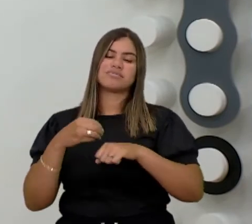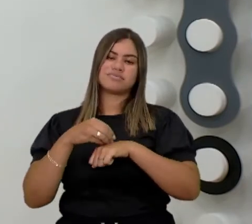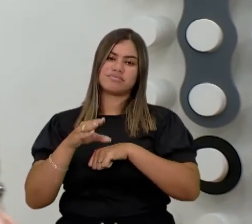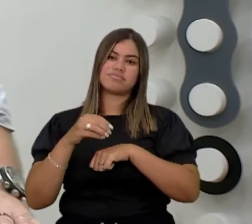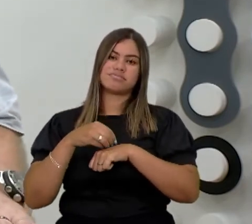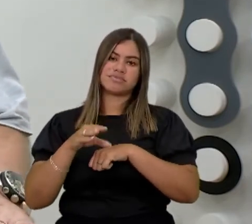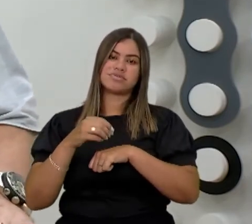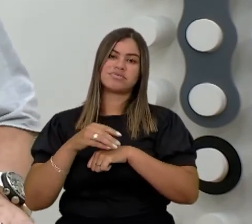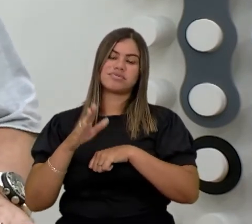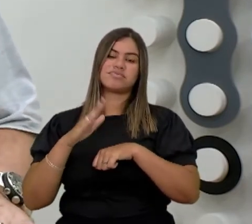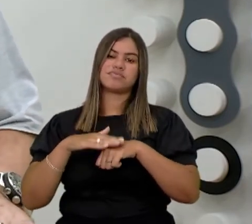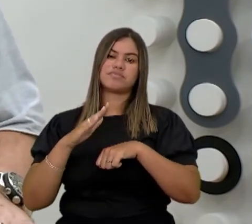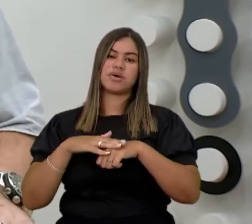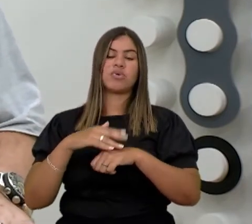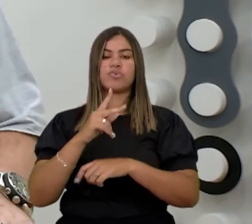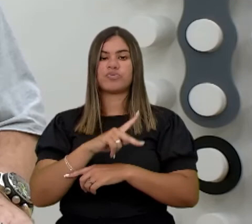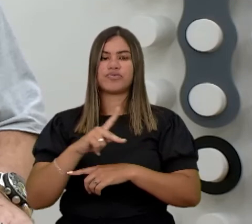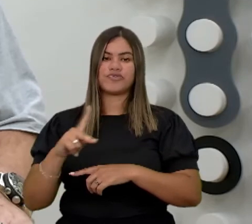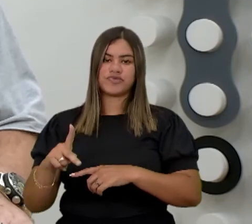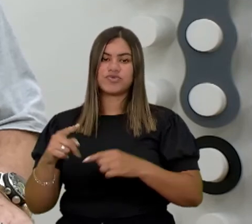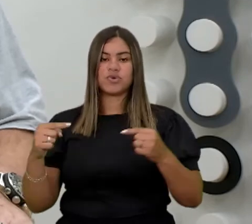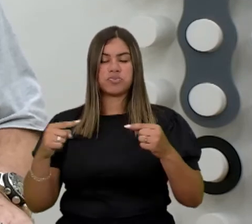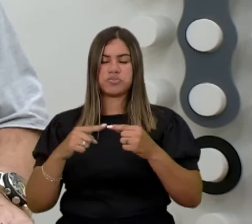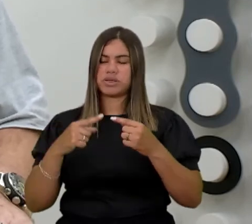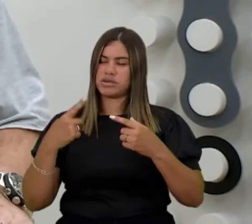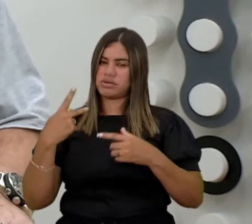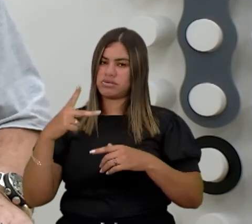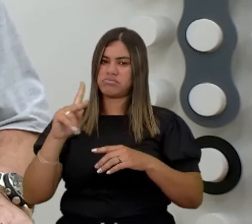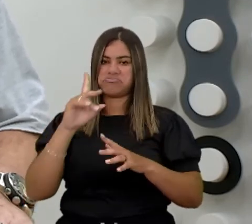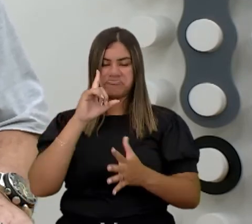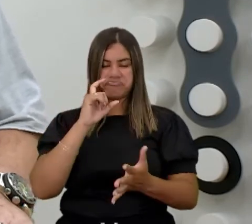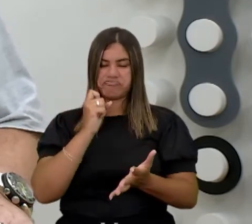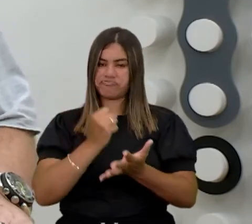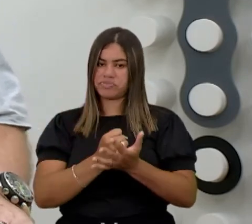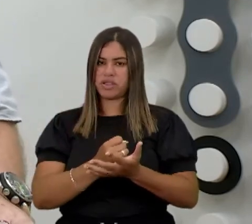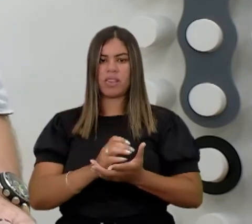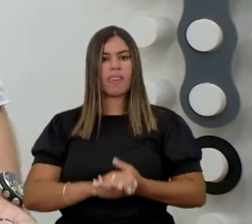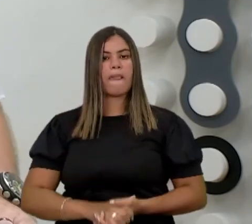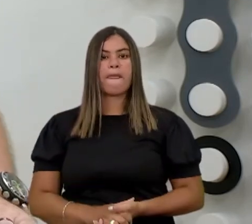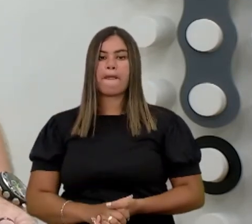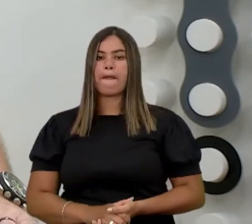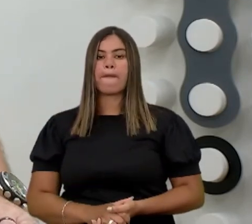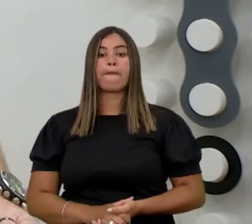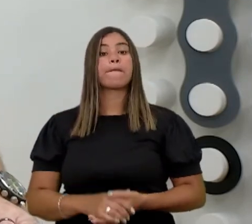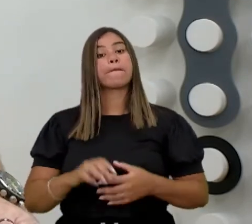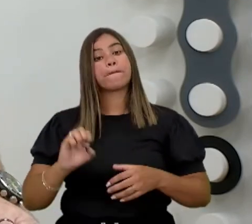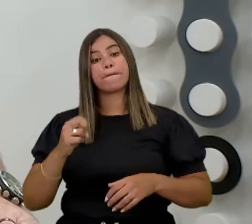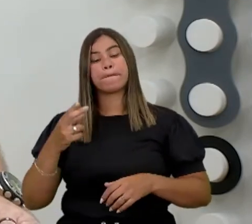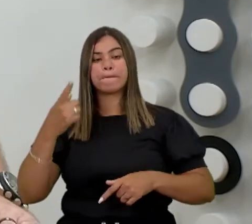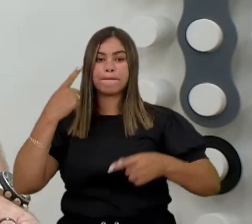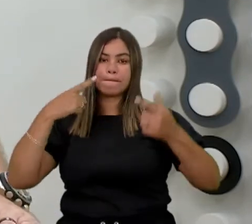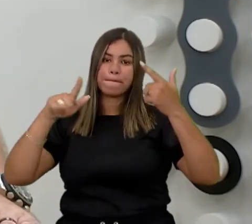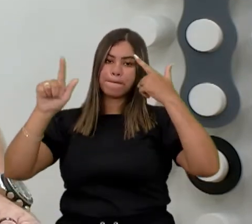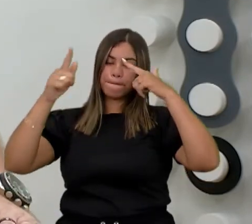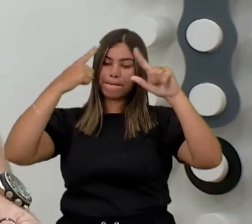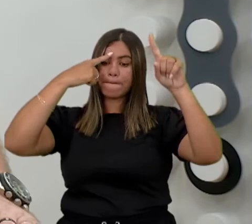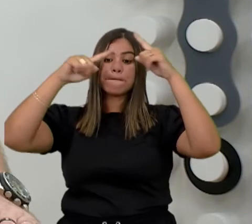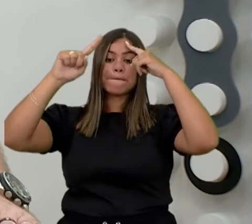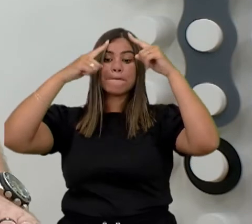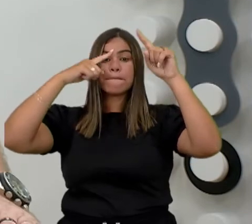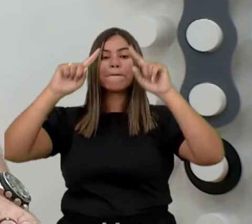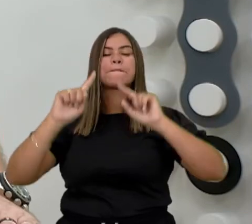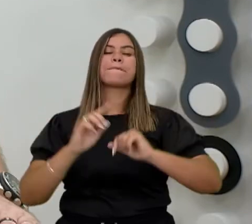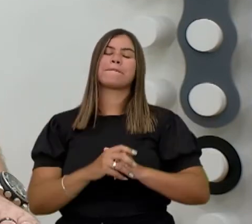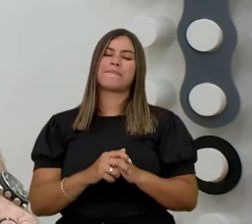para o professor, que aí ele pode trabalhar da maneira que ele achar mais fácil, ou ter também as outras ideias, que os professores aí são